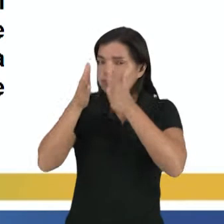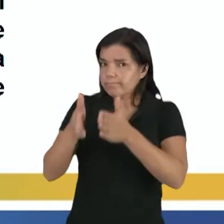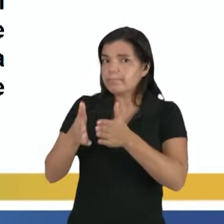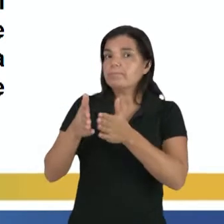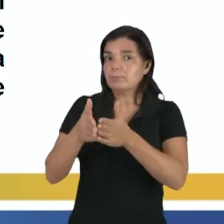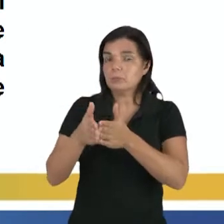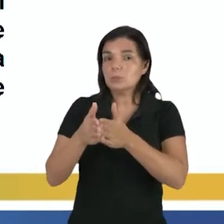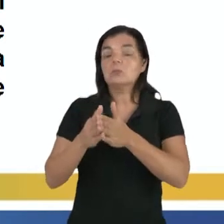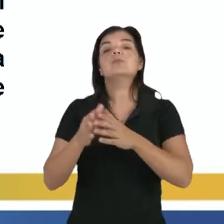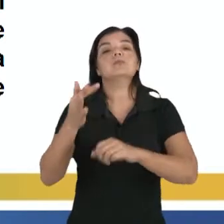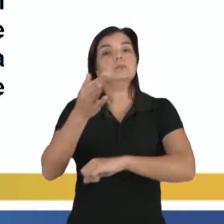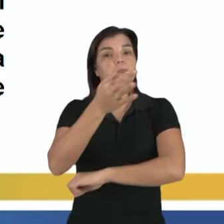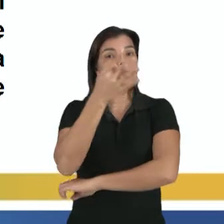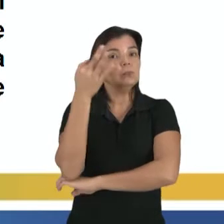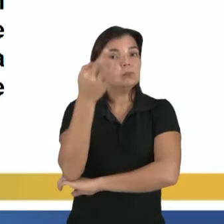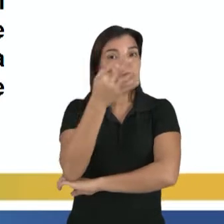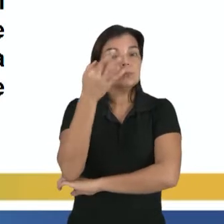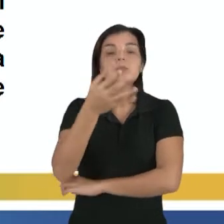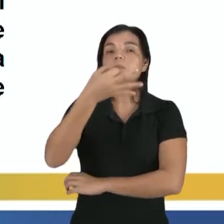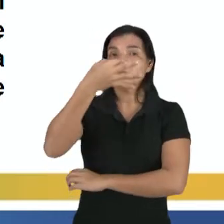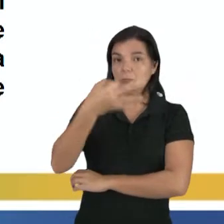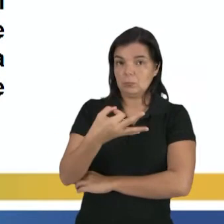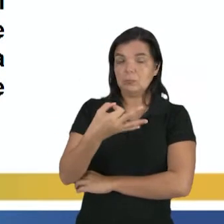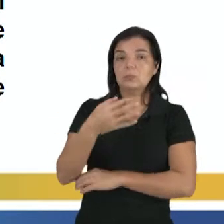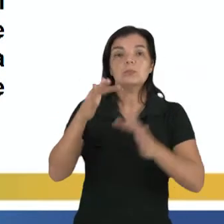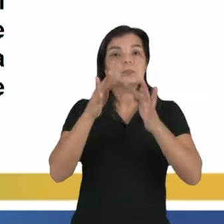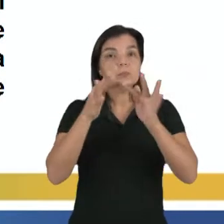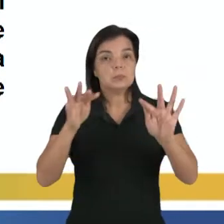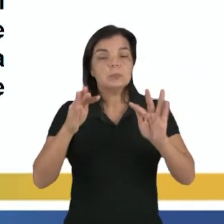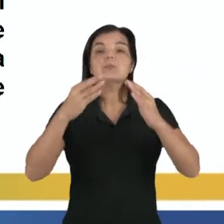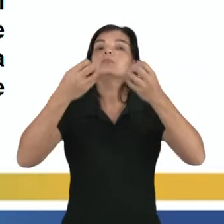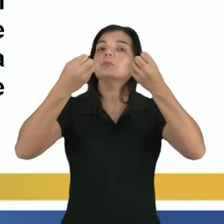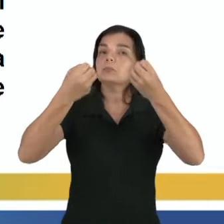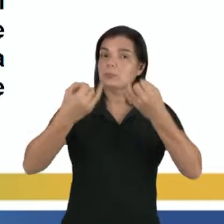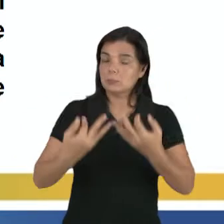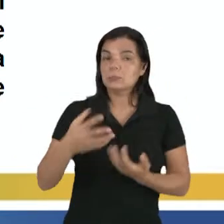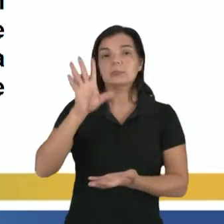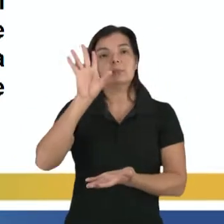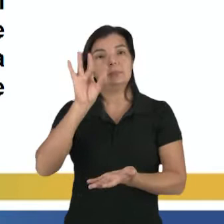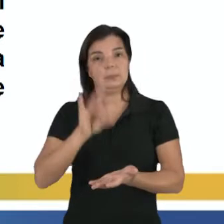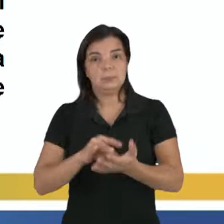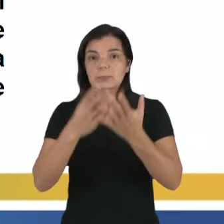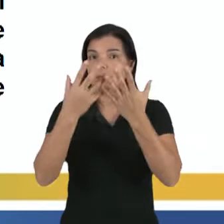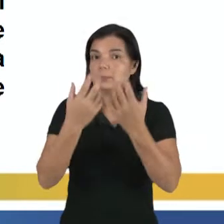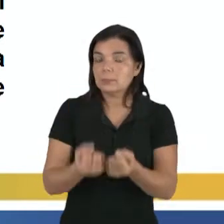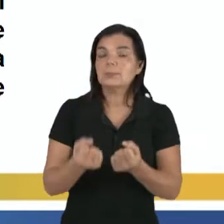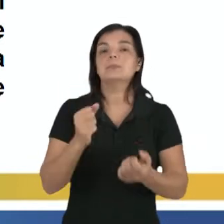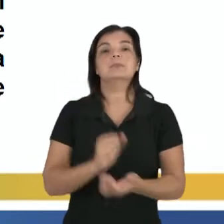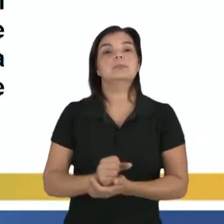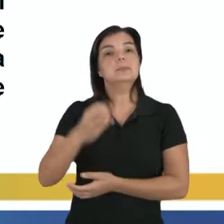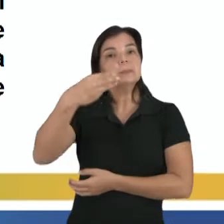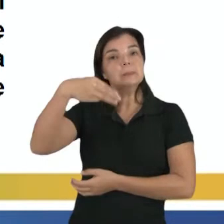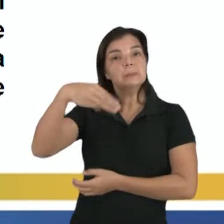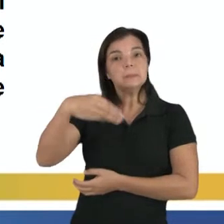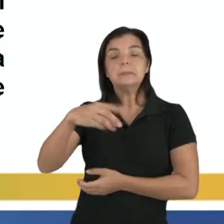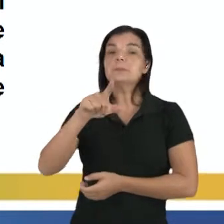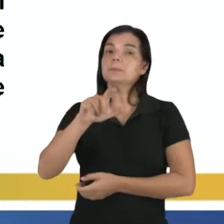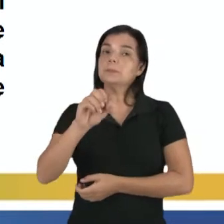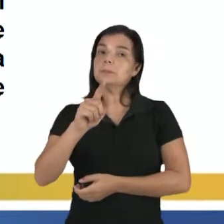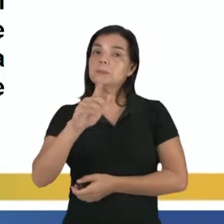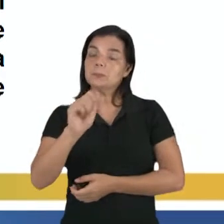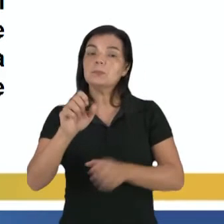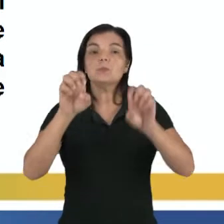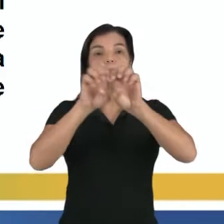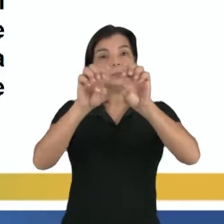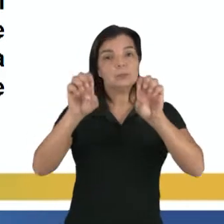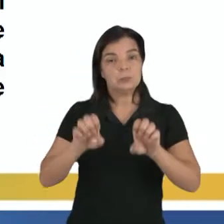um padrão formal correto, podendo dizer que a frase é logicamente válida. Na matemática lógica, garante a estrutura